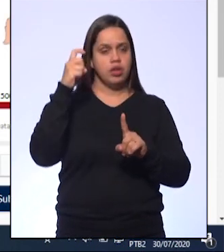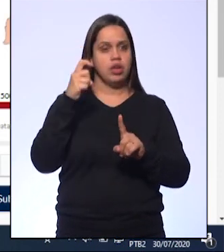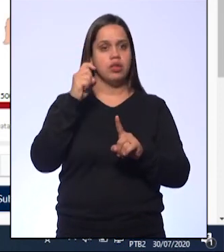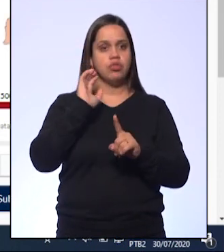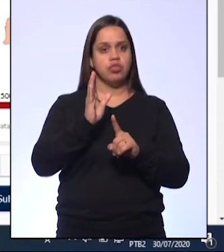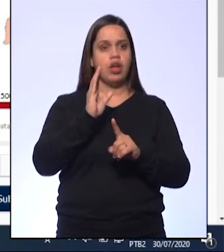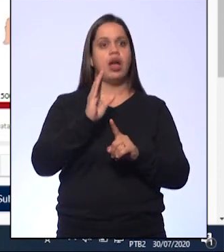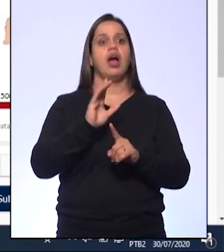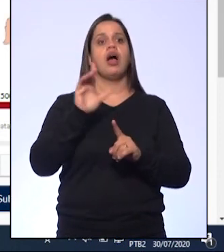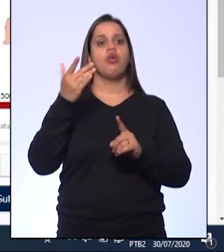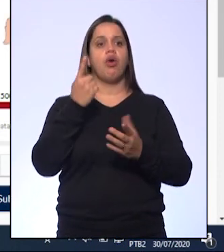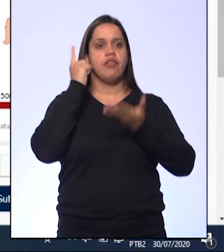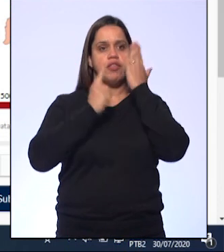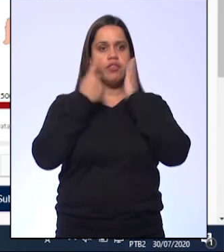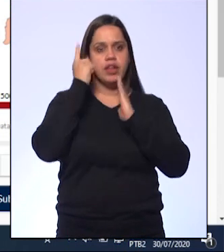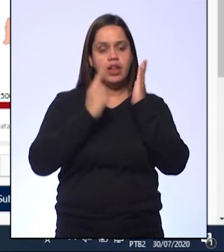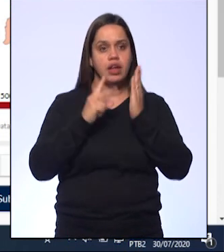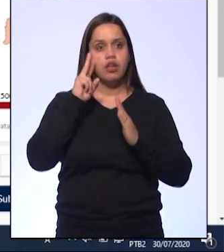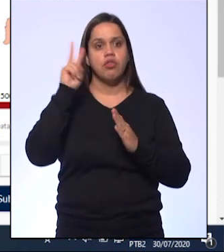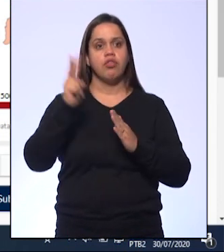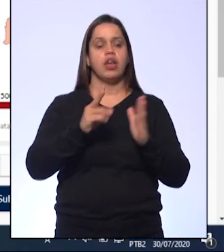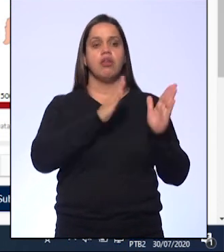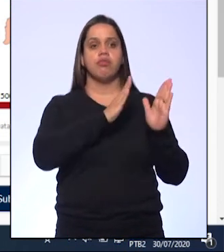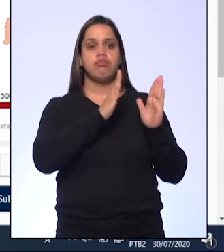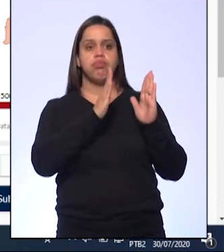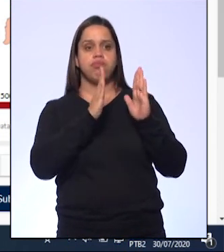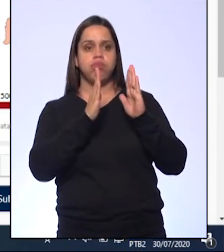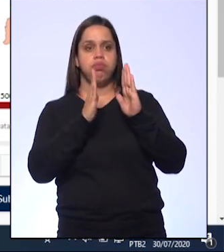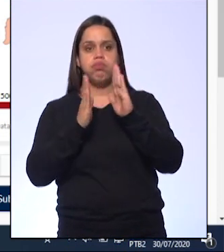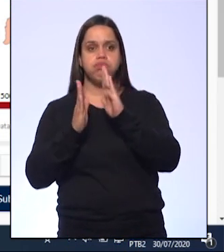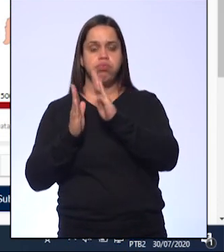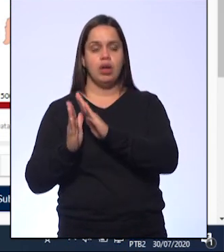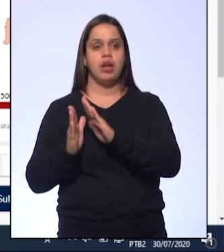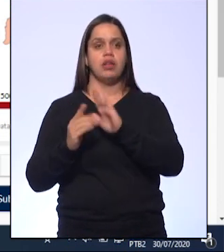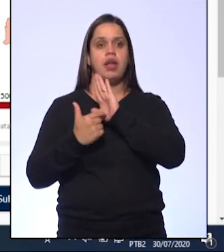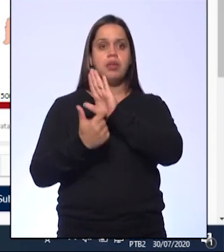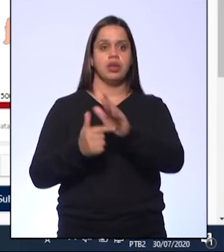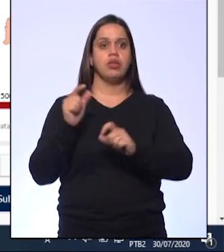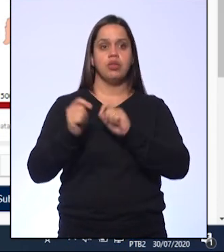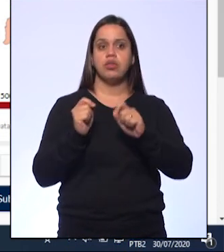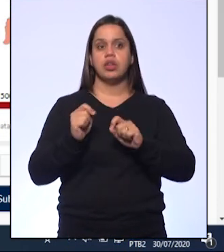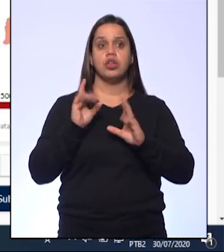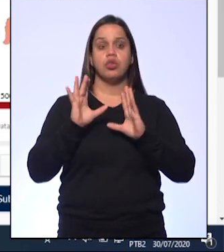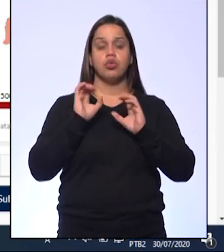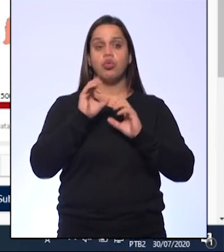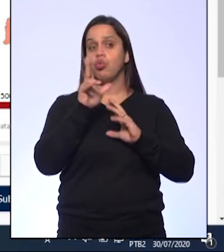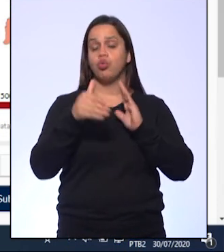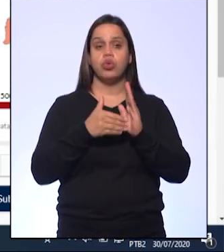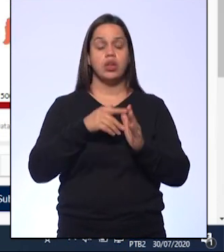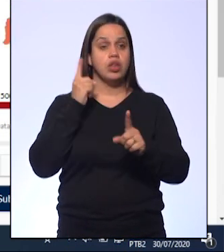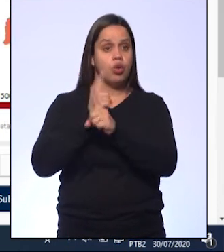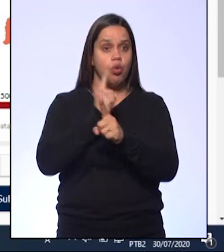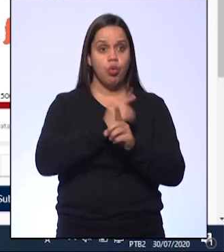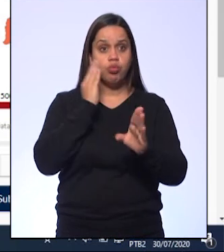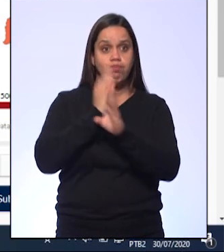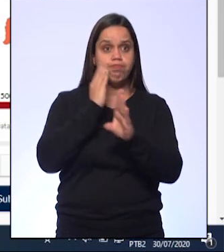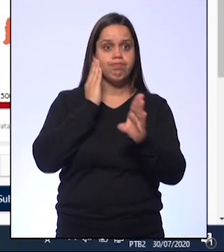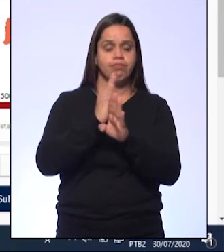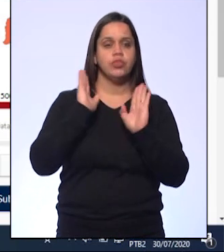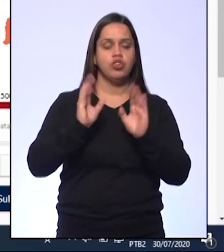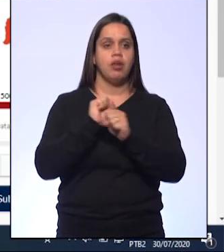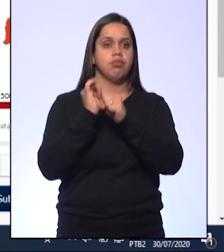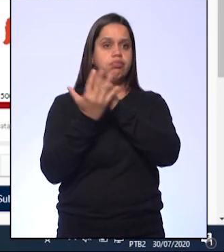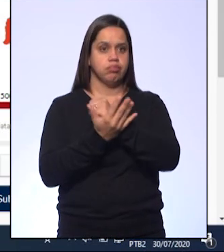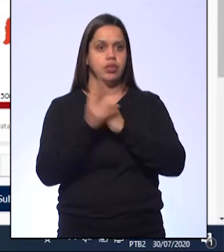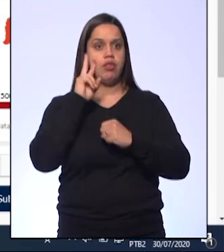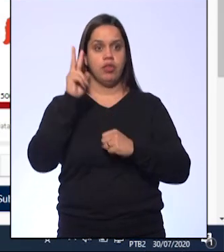para fevereiro. Olha o que está acontecendo no mapa, né? Ele está representando aí a confirmação de casos de